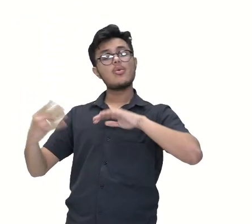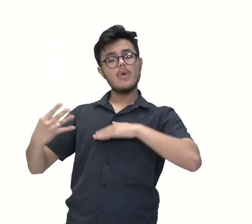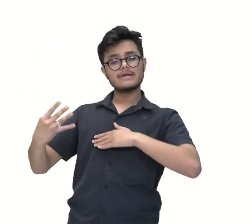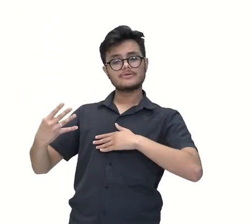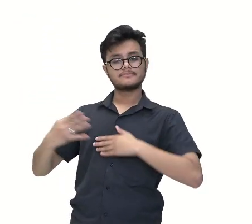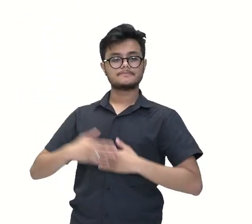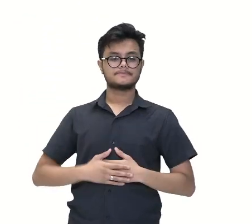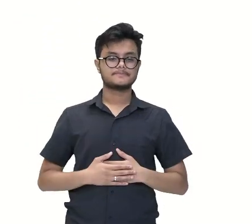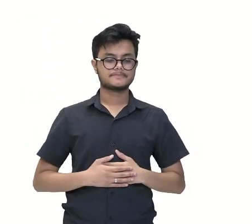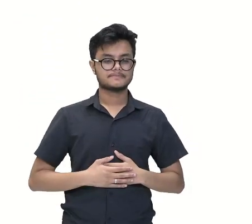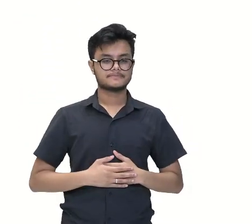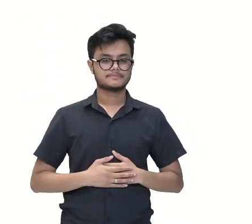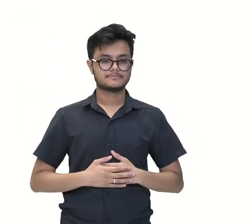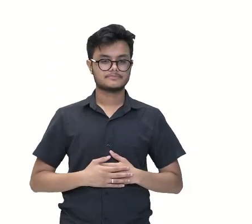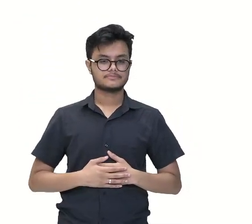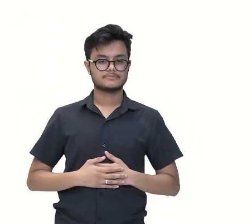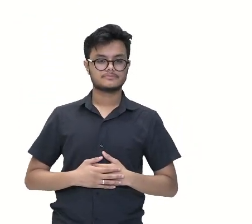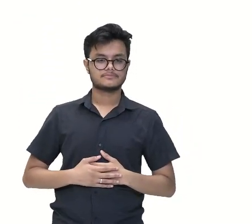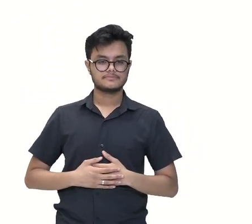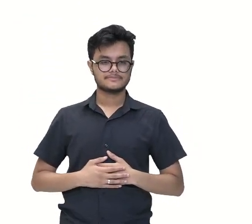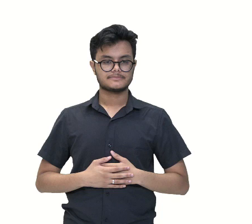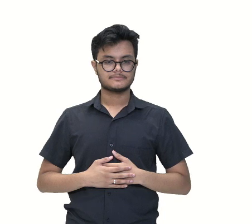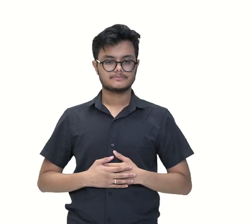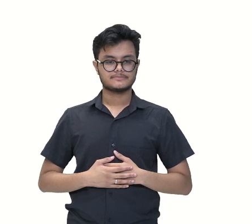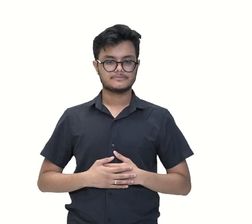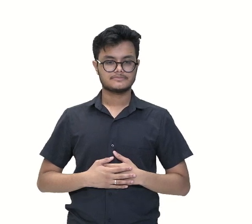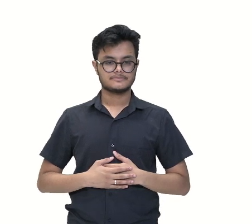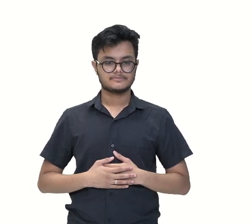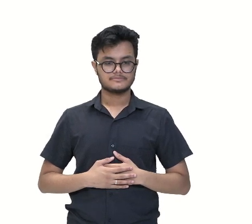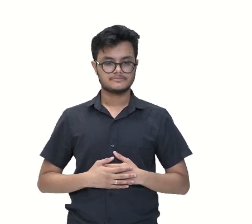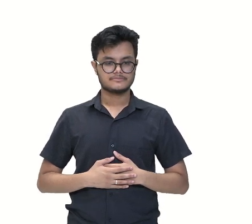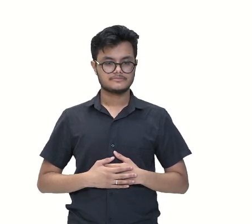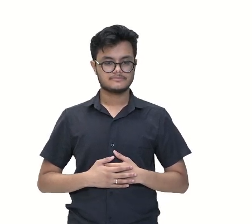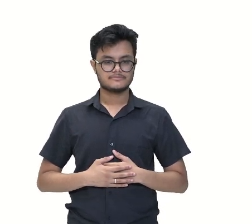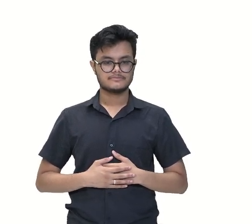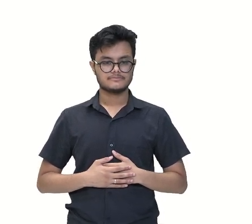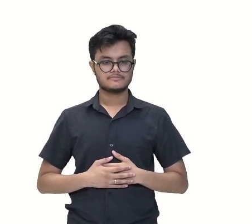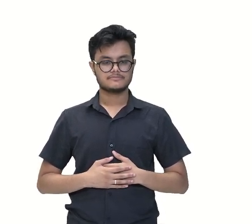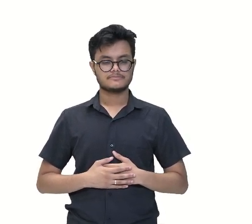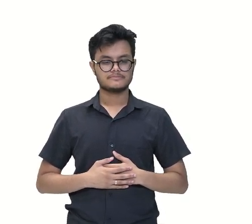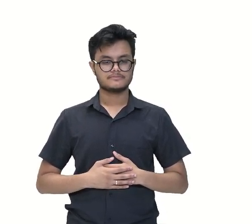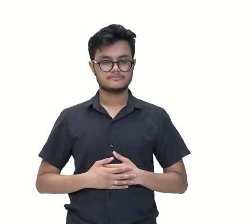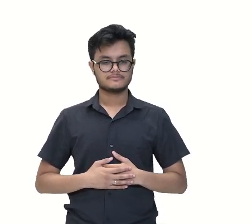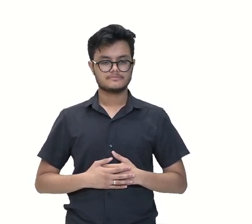né? Então vai ficar 2 vezes 4.